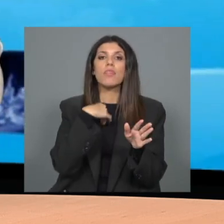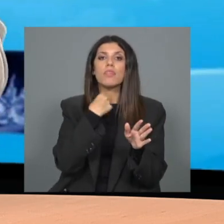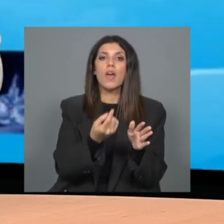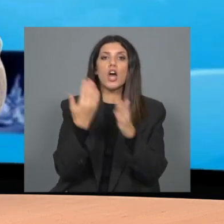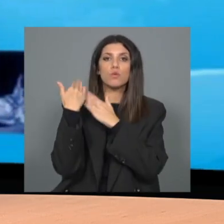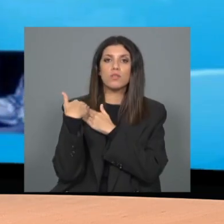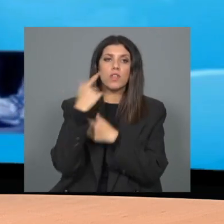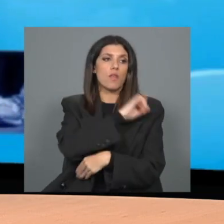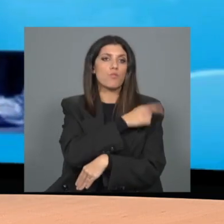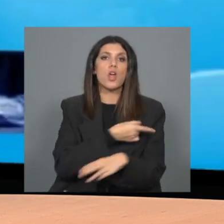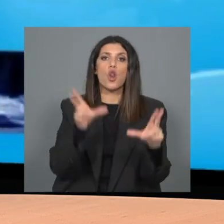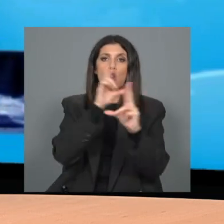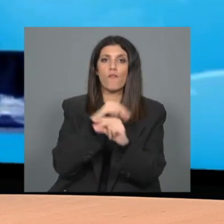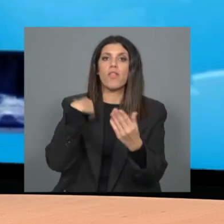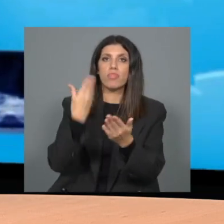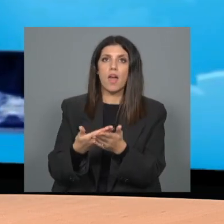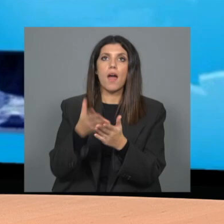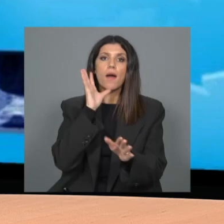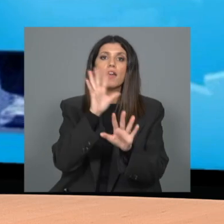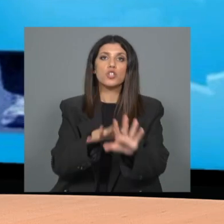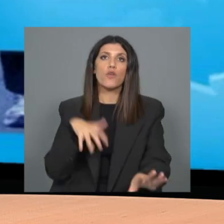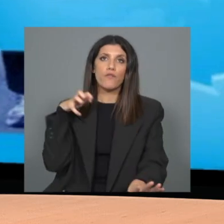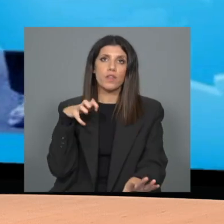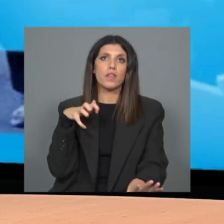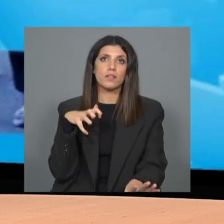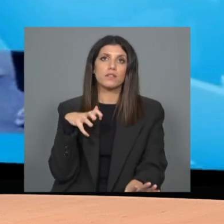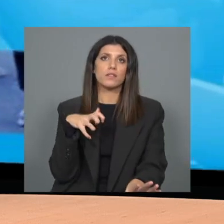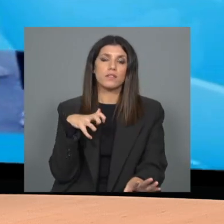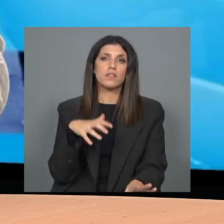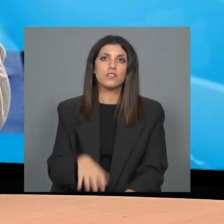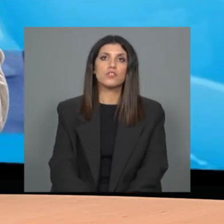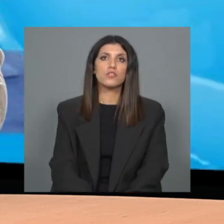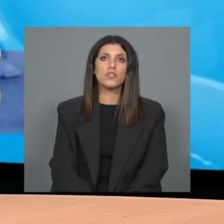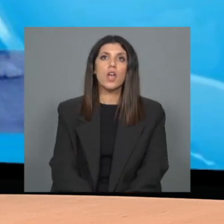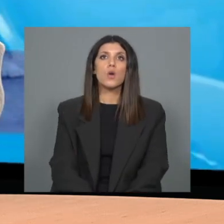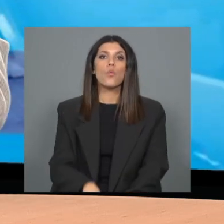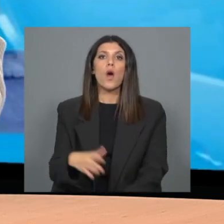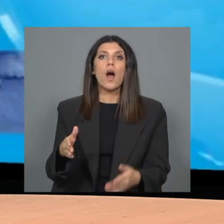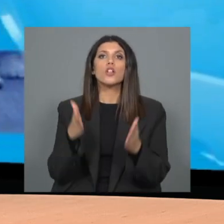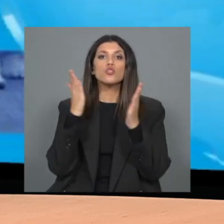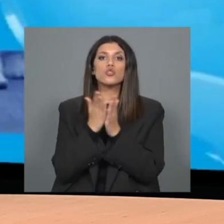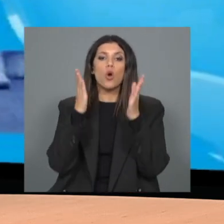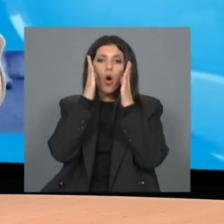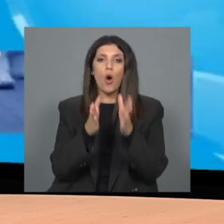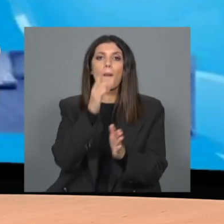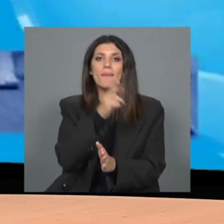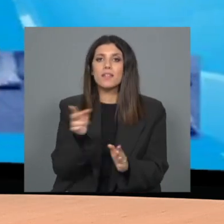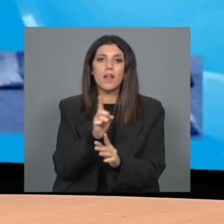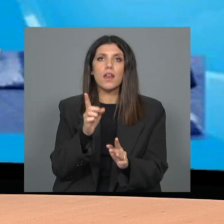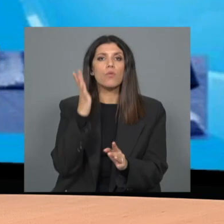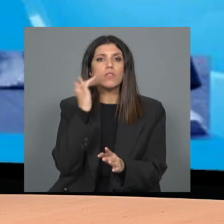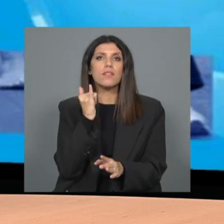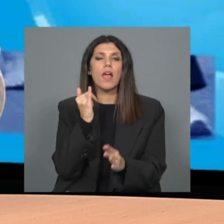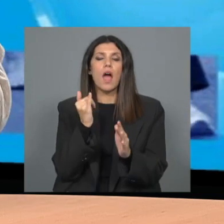novos poderes, para simplificar, às conferências episcopais. Ou seja, há um esforço de descentralização e de colocar a Cúria não ao serviço de si próprio,